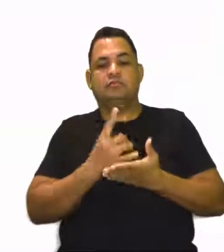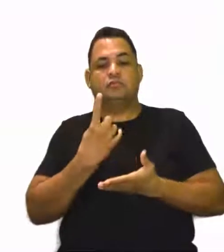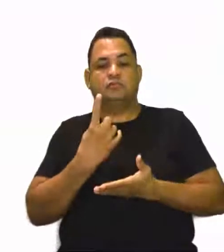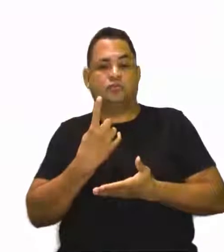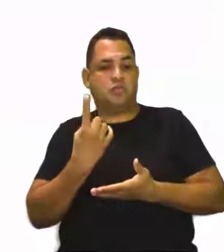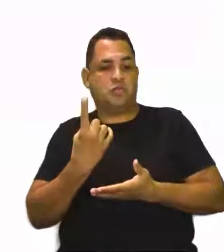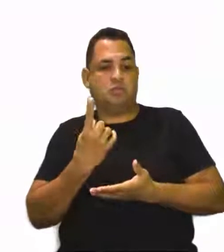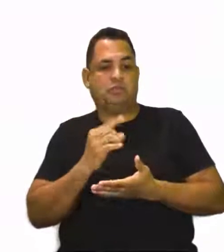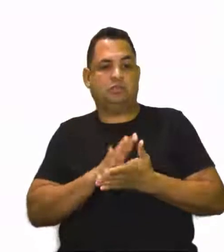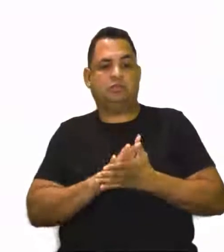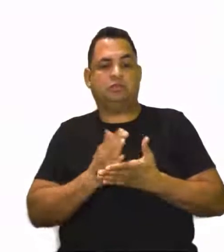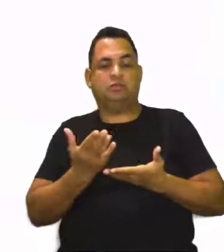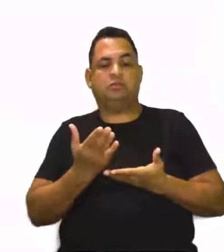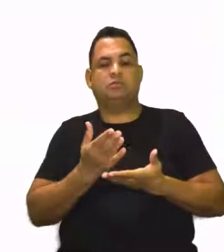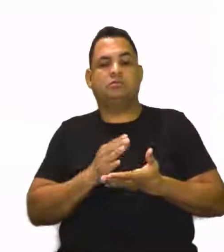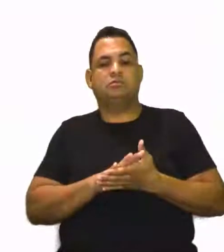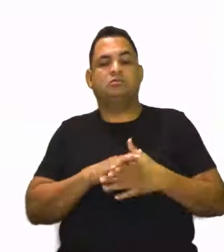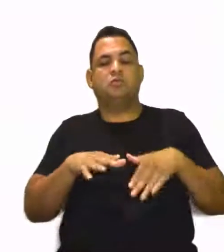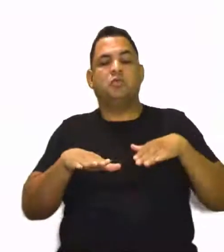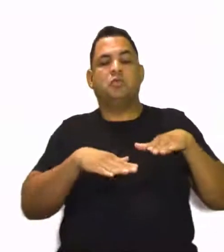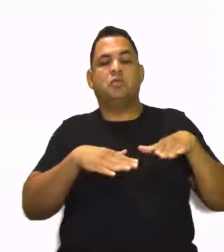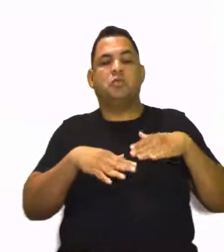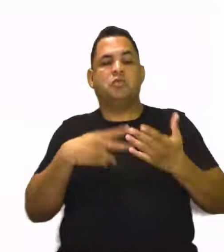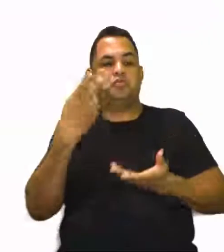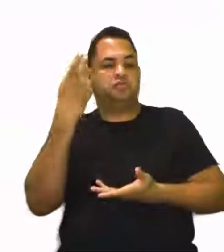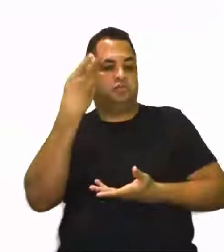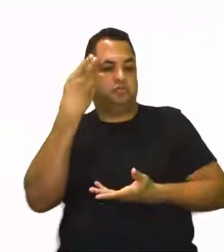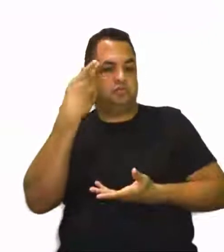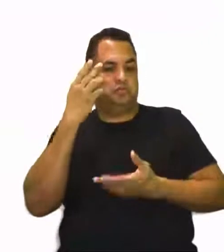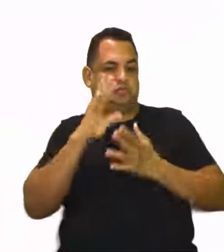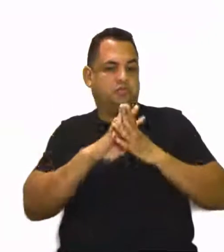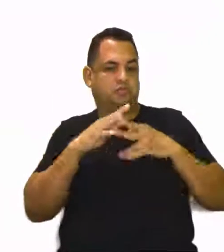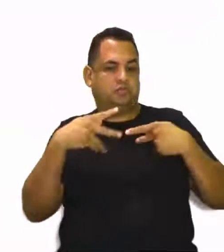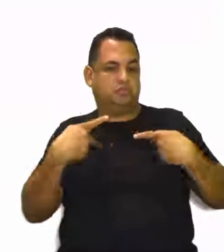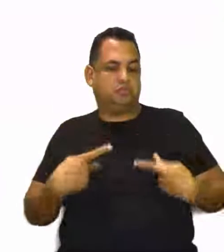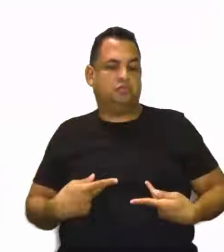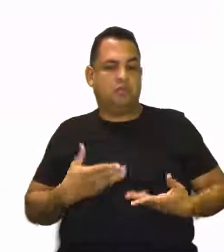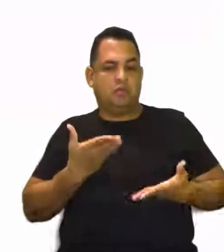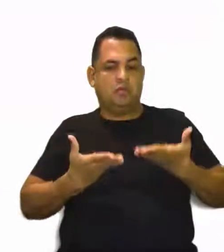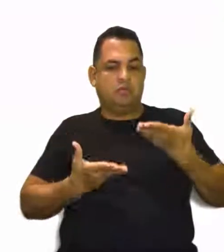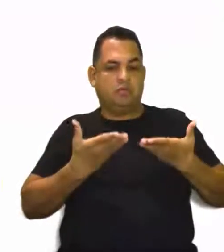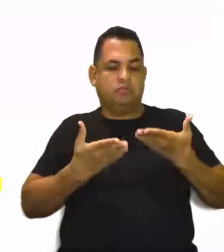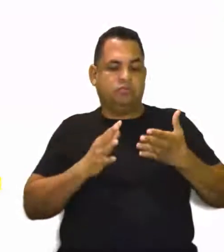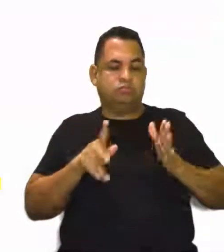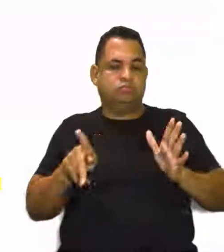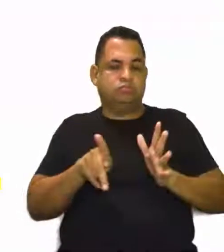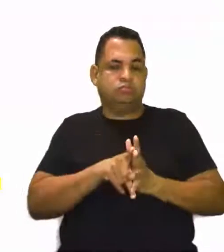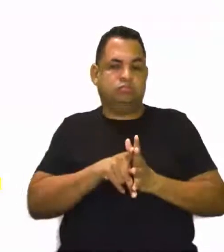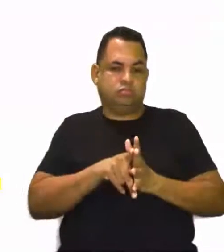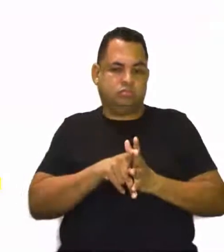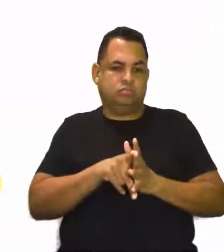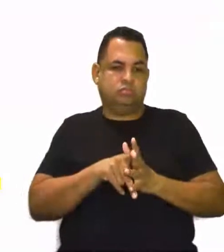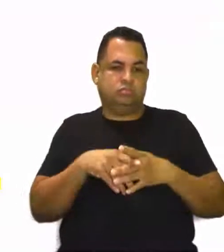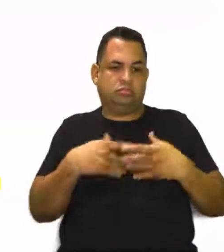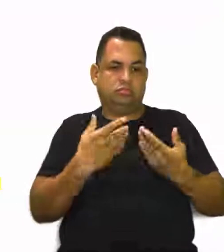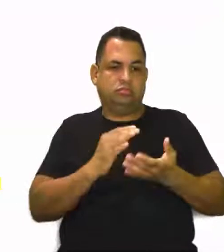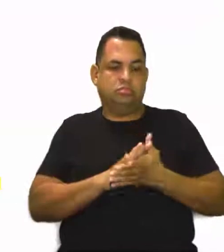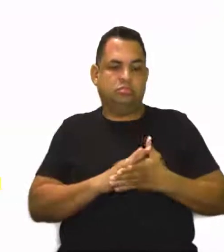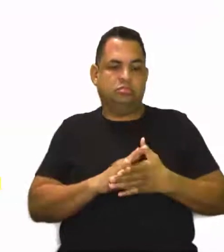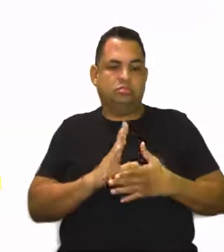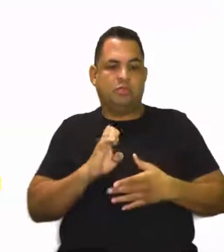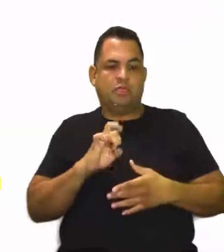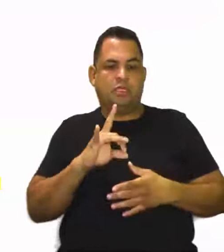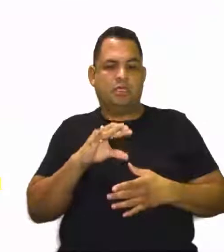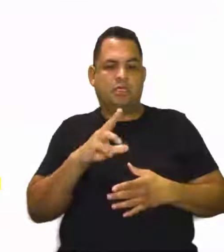considerados unicamente os movimentos naturais do ser humano e o peso do próprio corpo